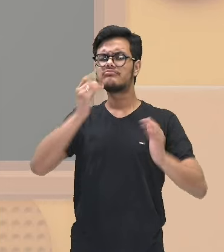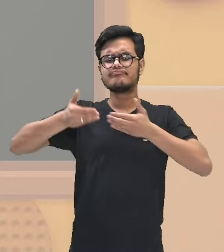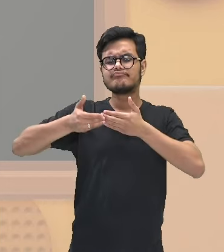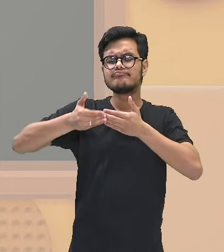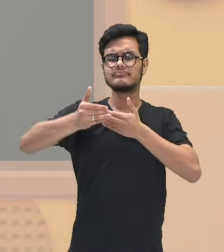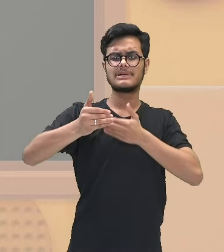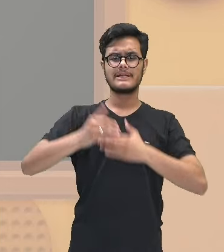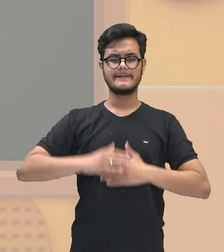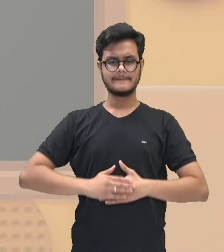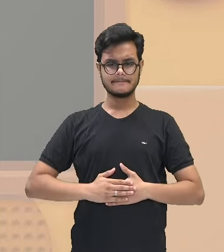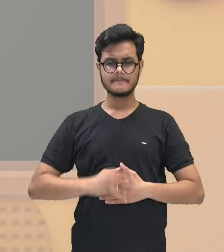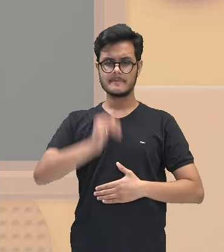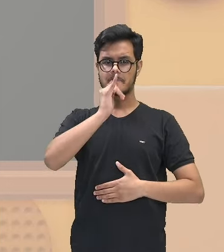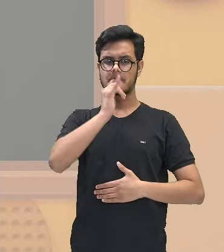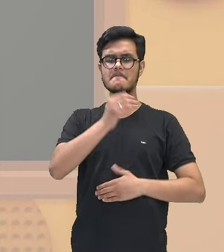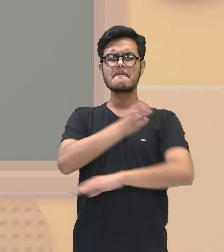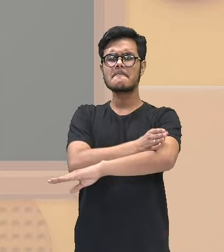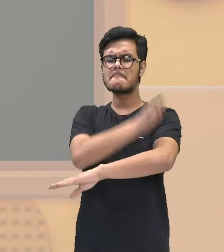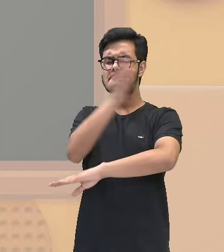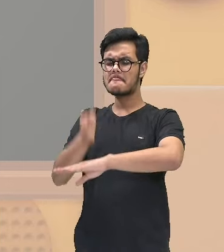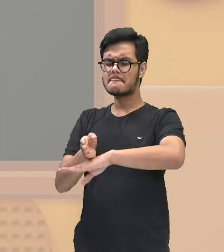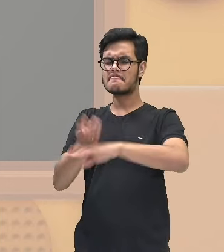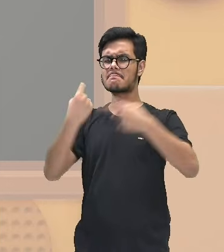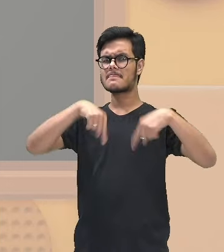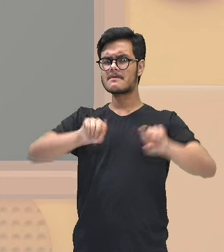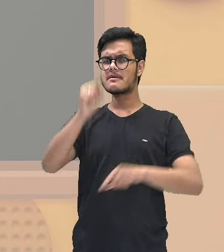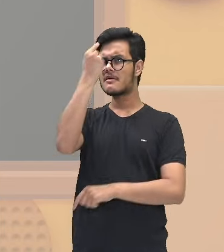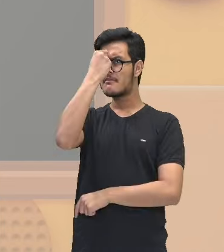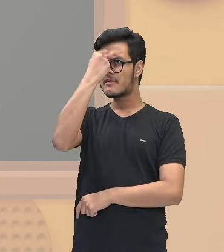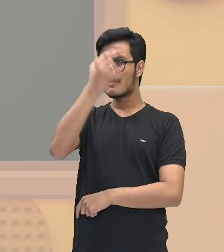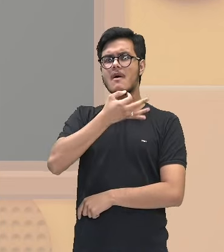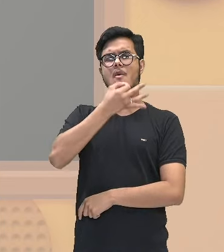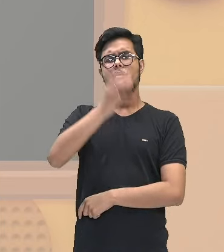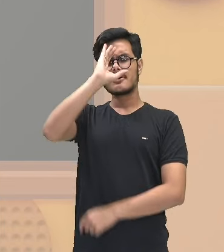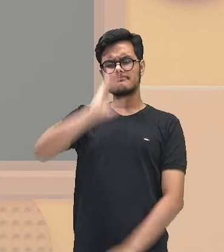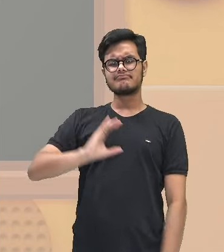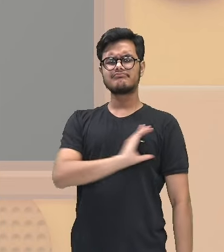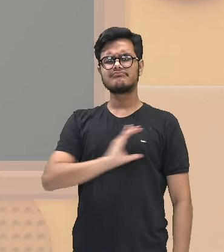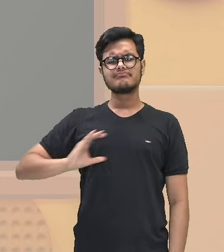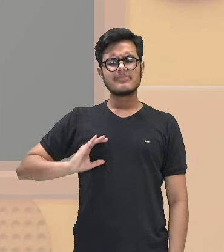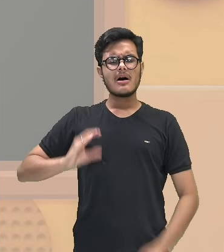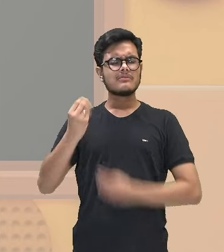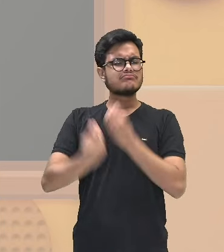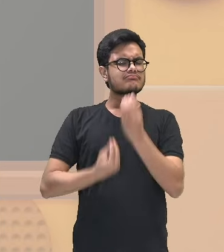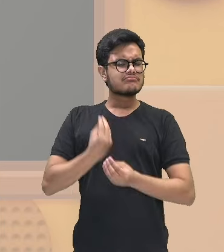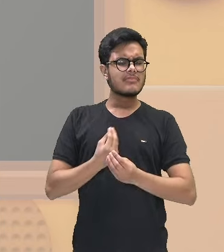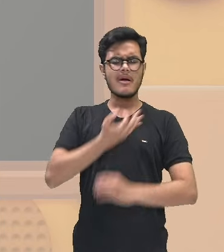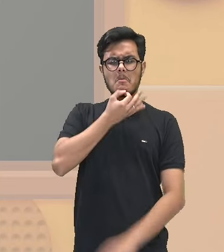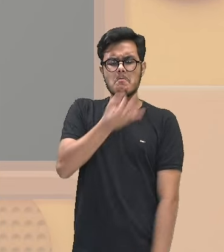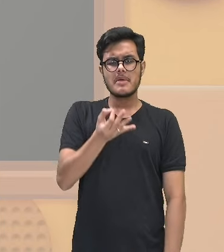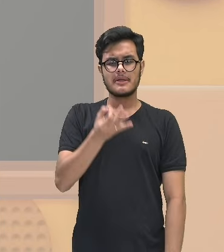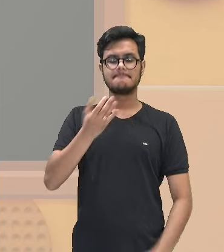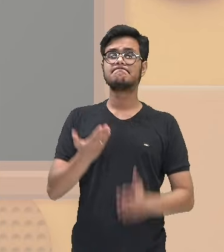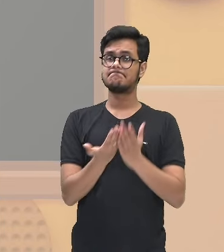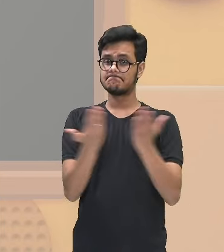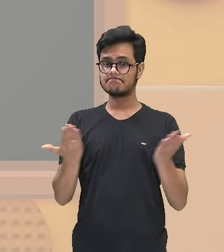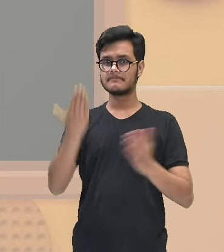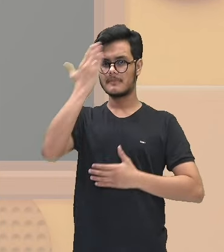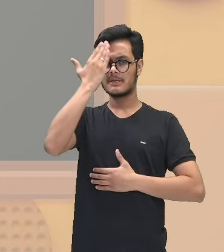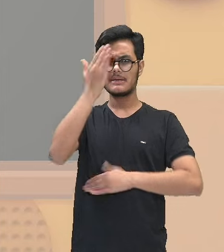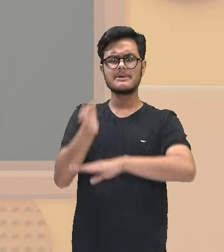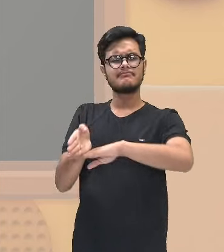Questionamento sobre o pensamento católico medieval. Professora, como é que era esse pensamento católico? Como nós sabemos, durante a